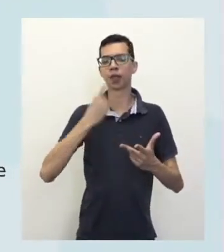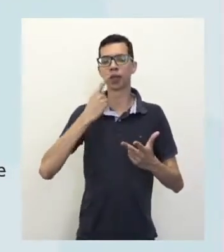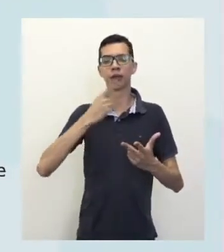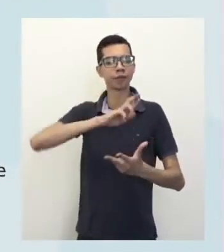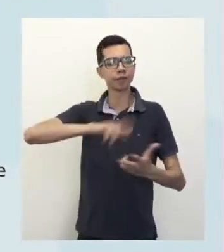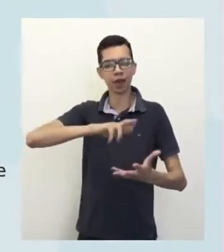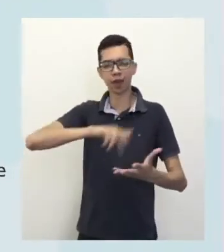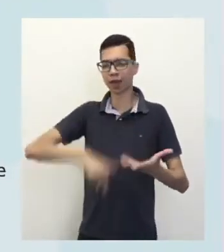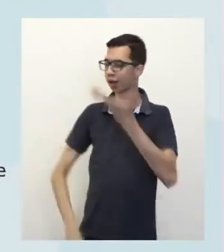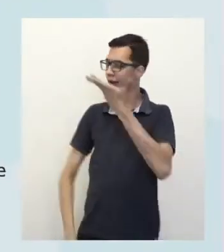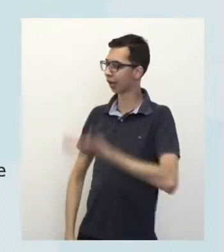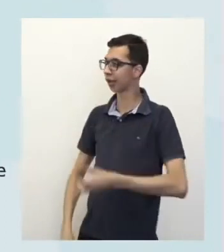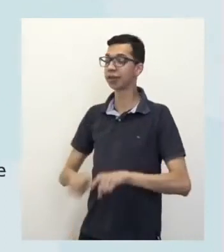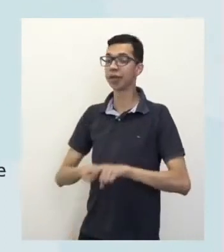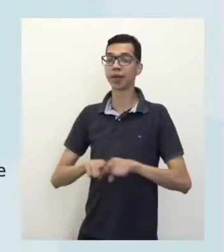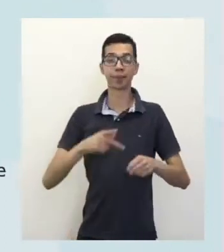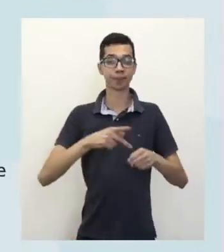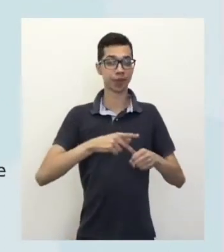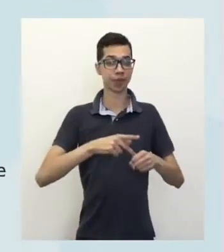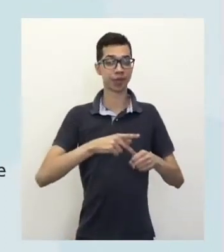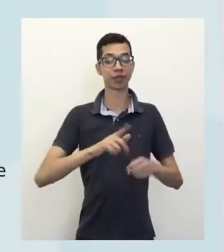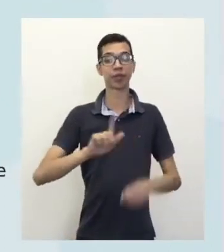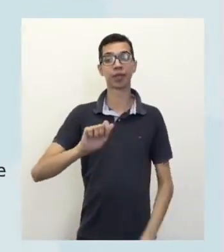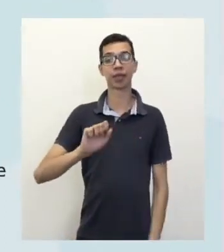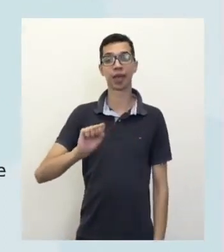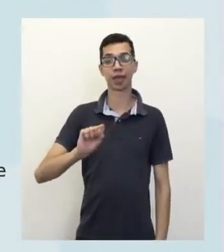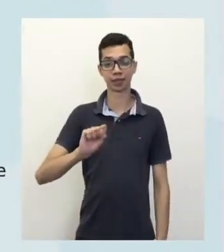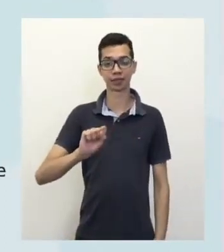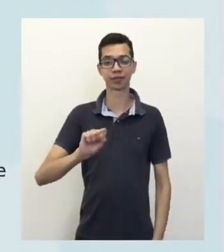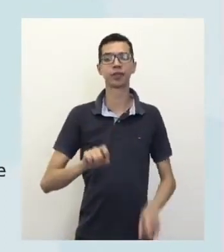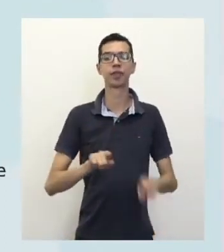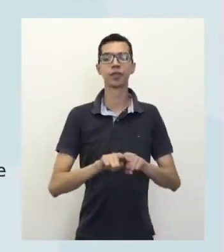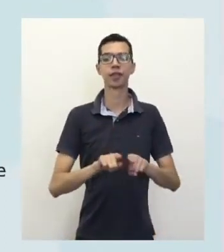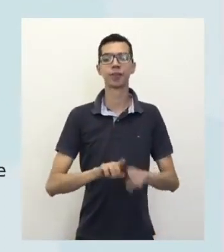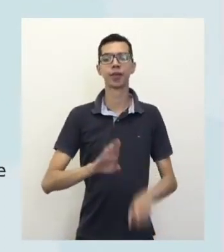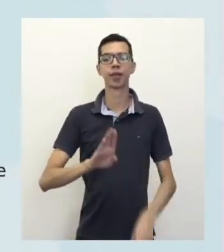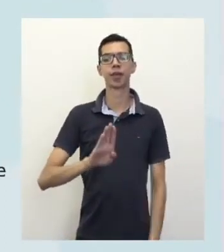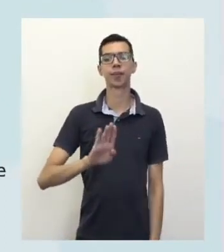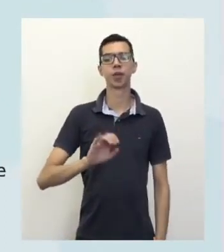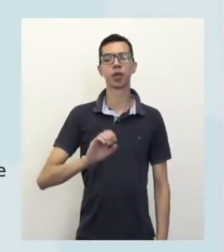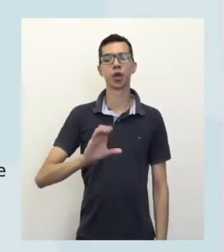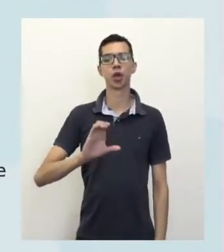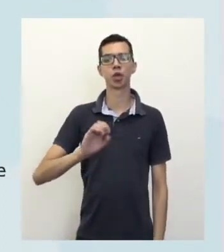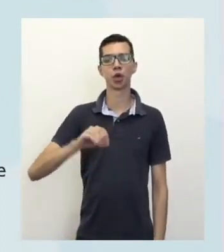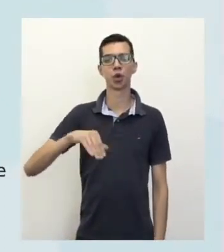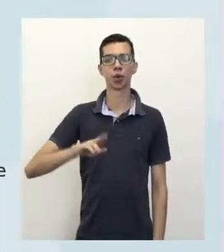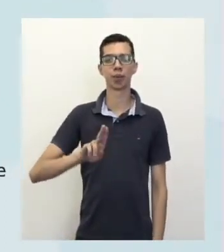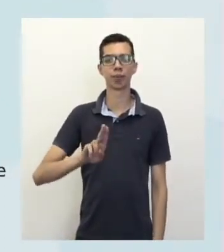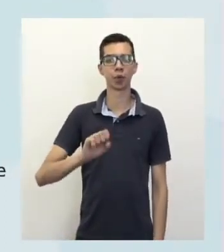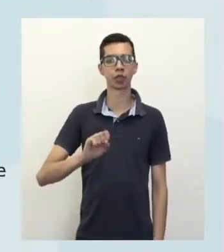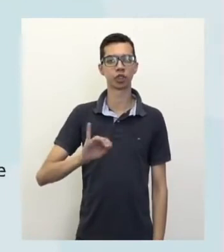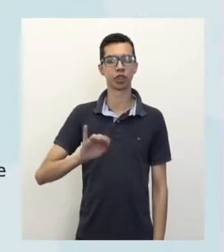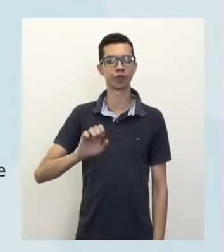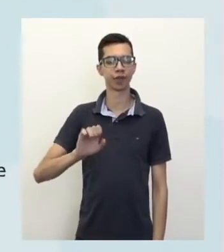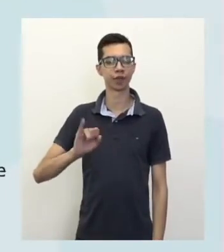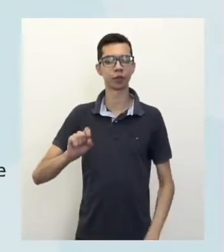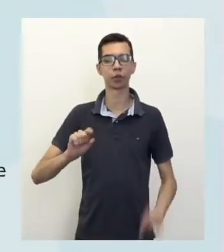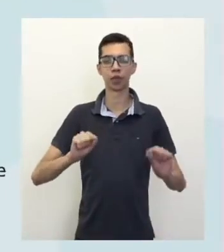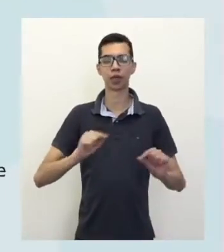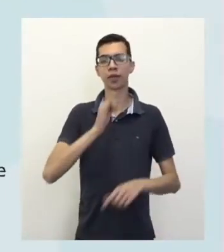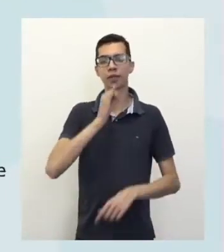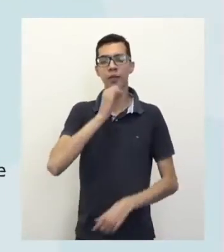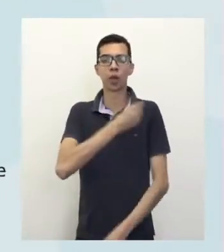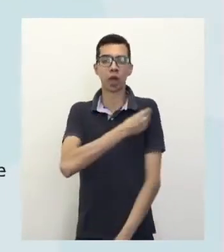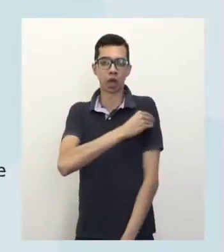petroquímica, que é o petróleo e o gás natural, e também biocombustíveis, né, a questão do etanol, e de tecnologias